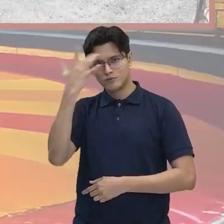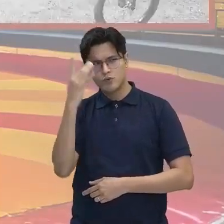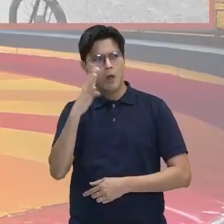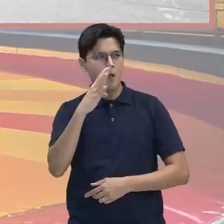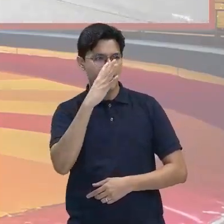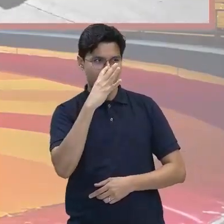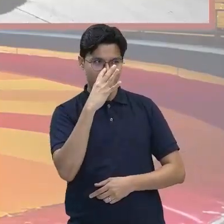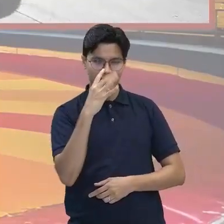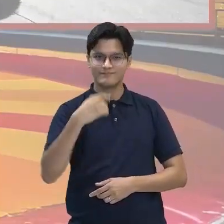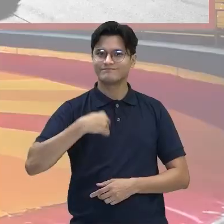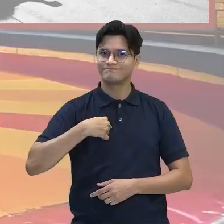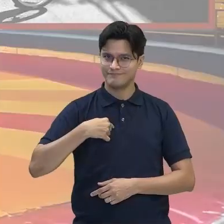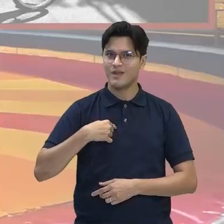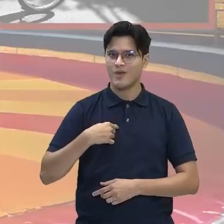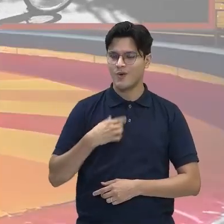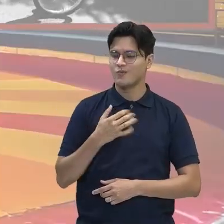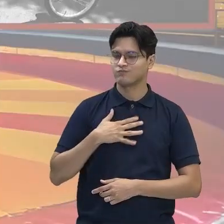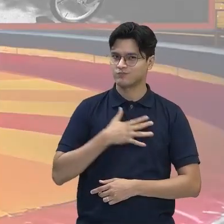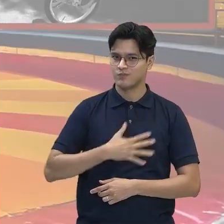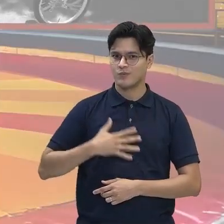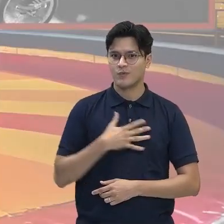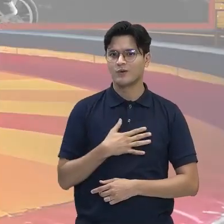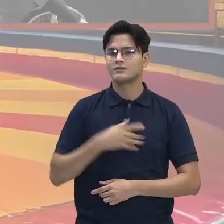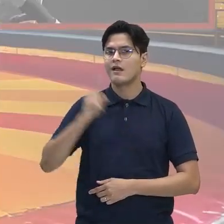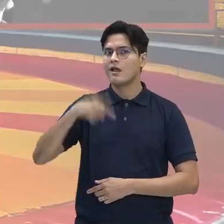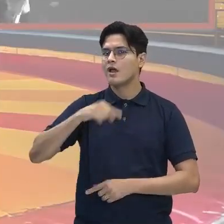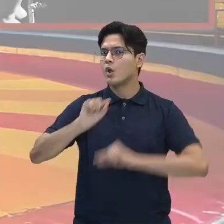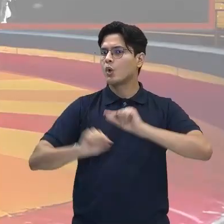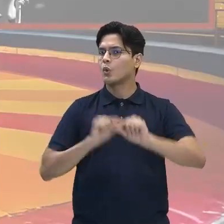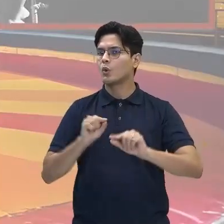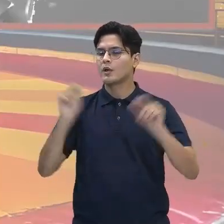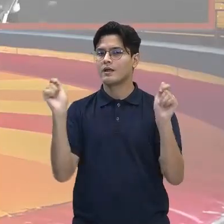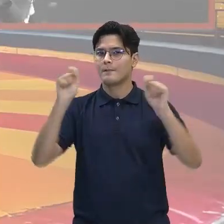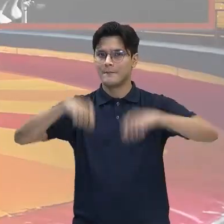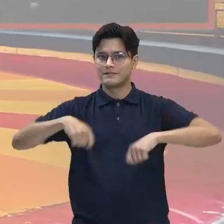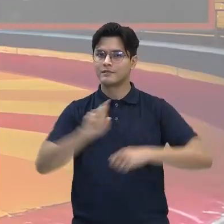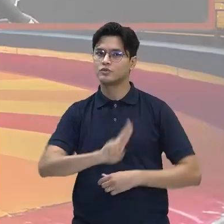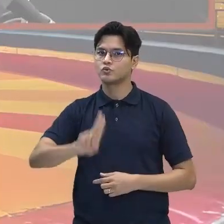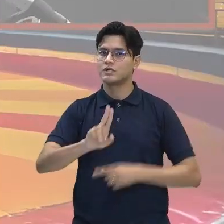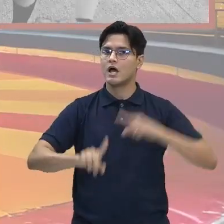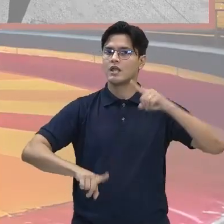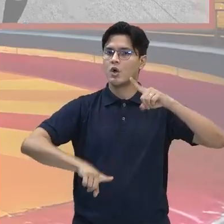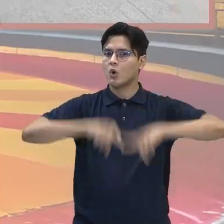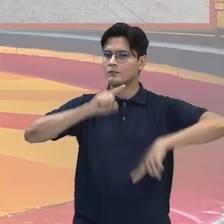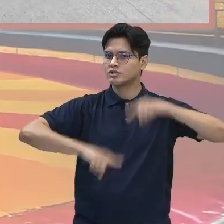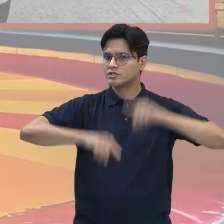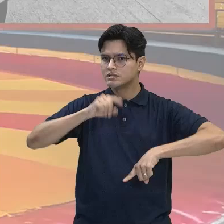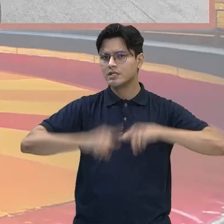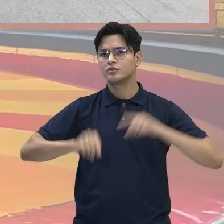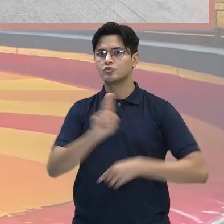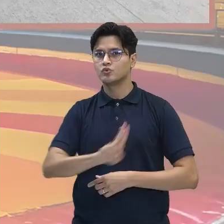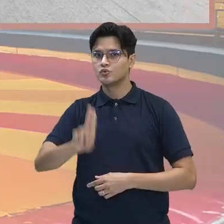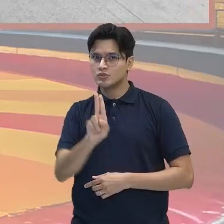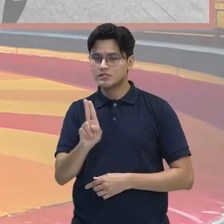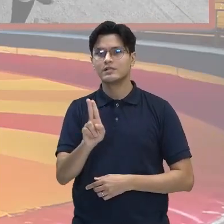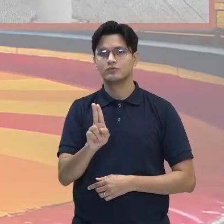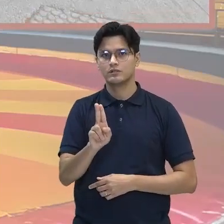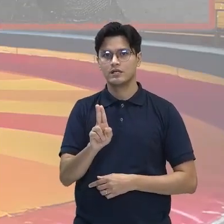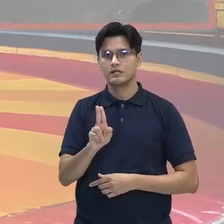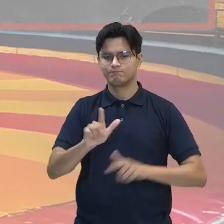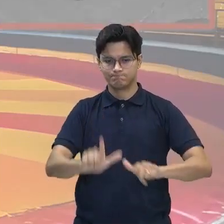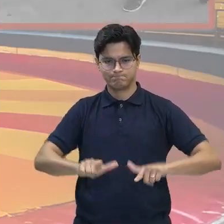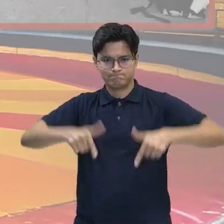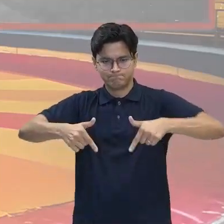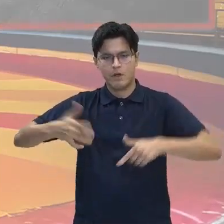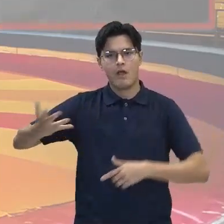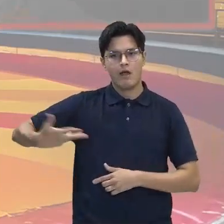é a arte de manipular objetos com agilidade e precisão, como vocês estão vendo. E alguns